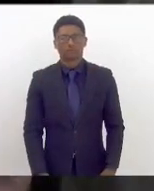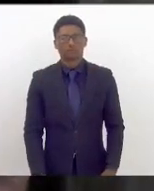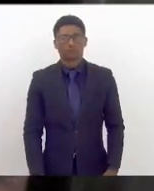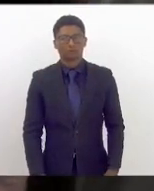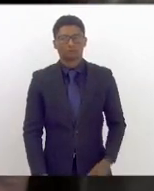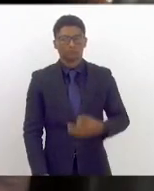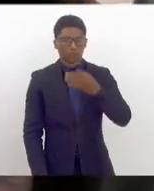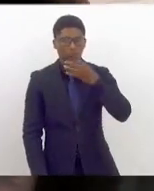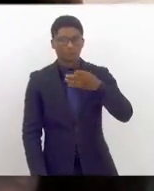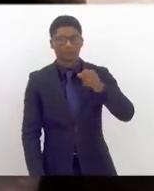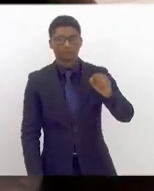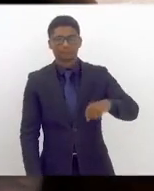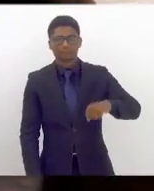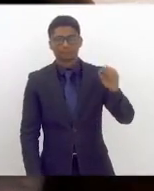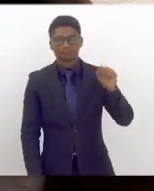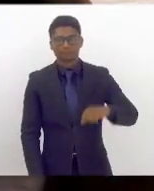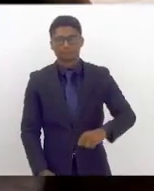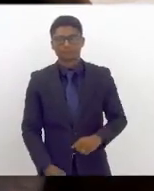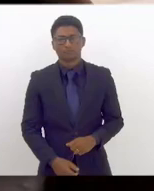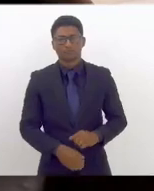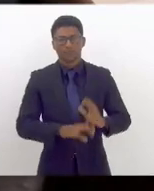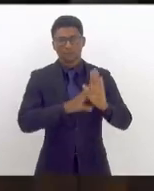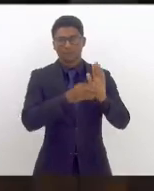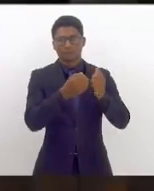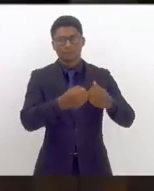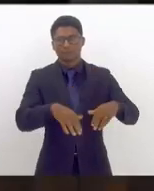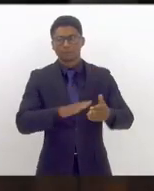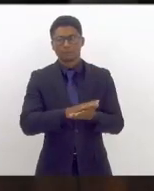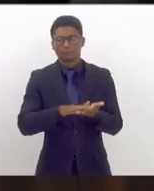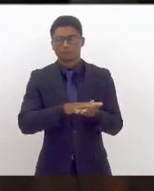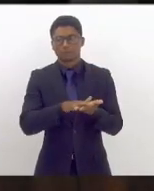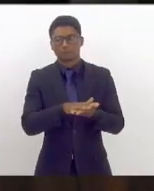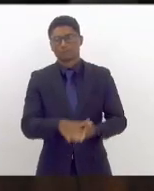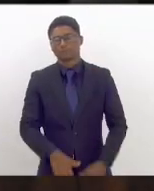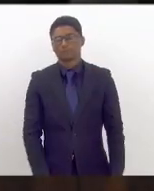no mérito favorável sem prejuízo das emendas